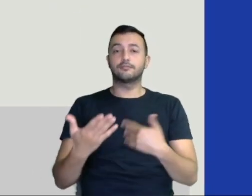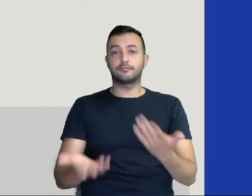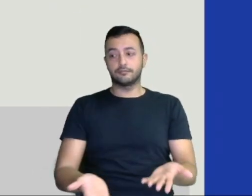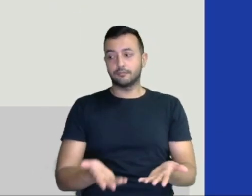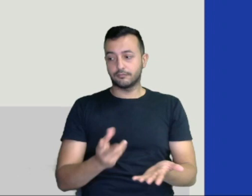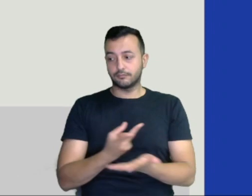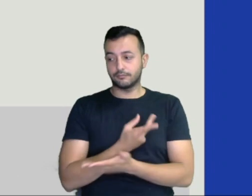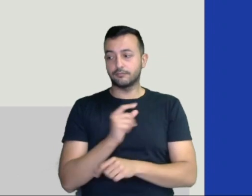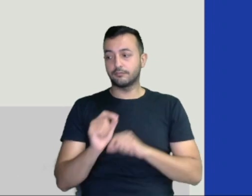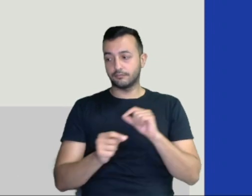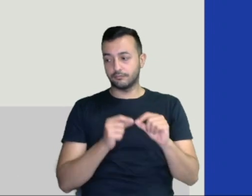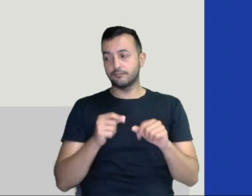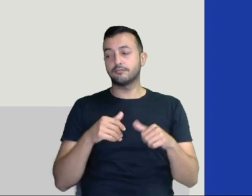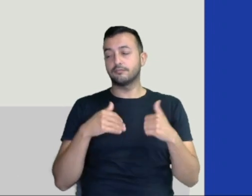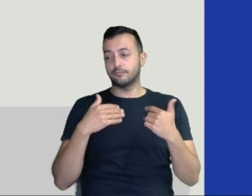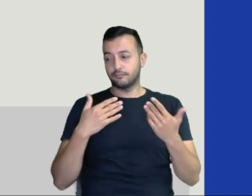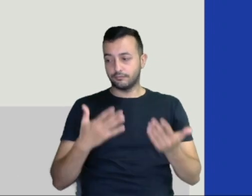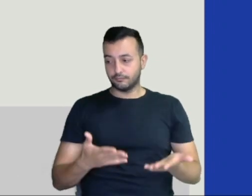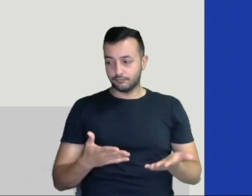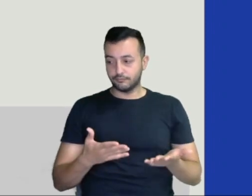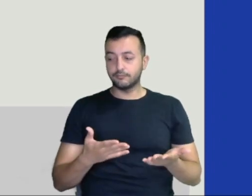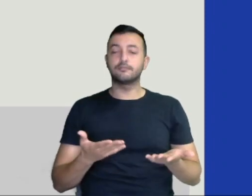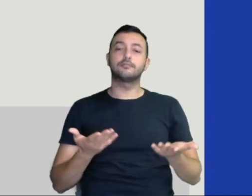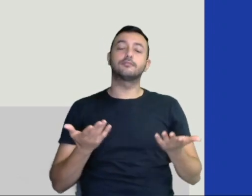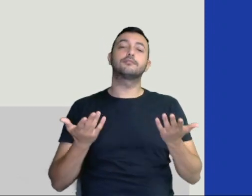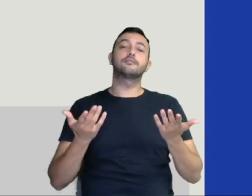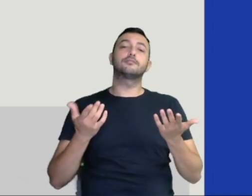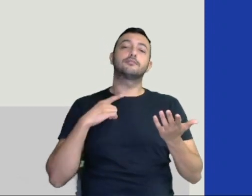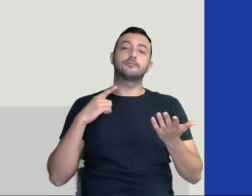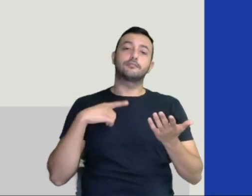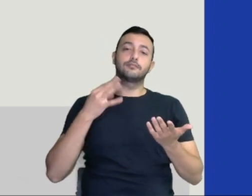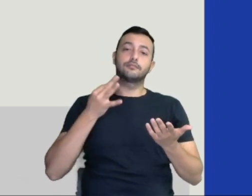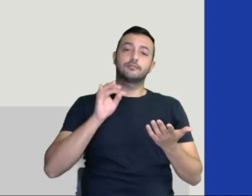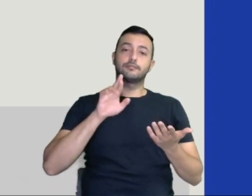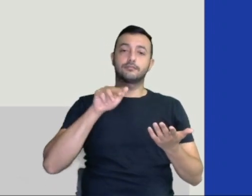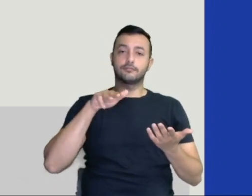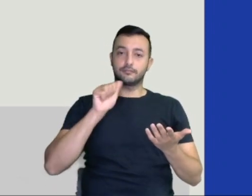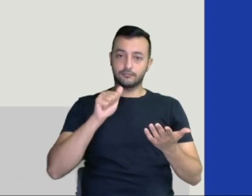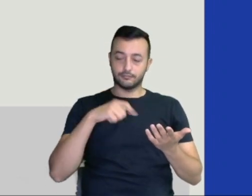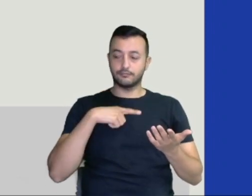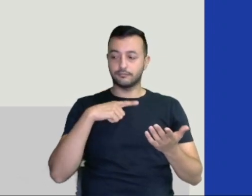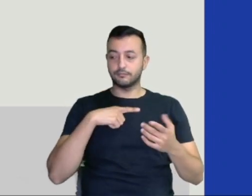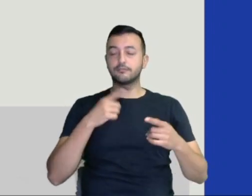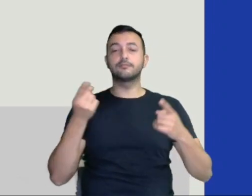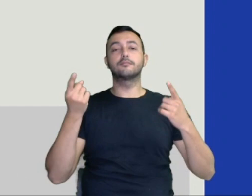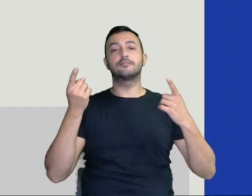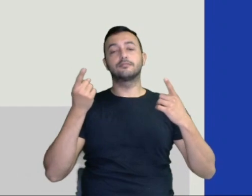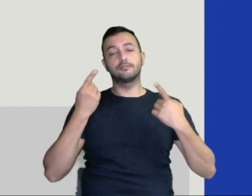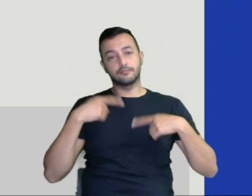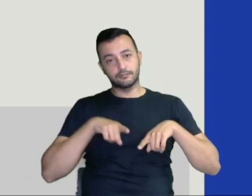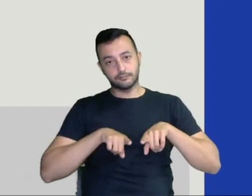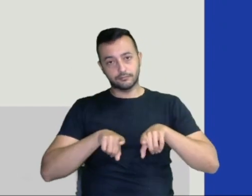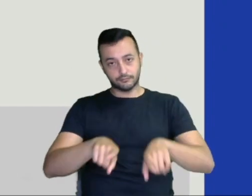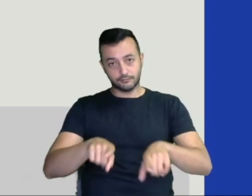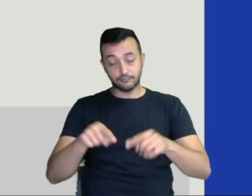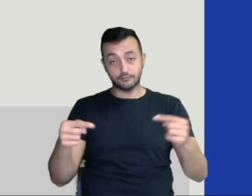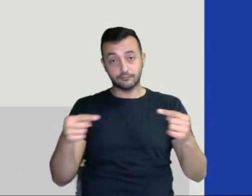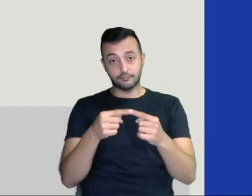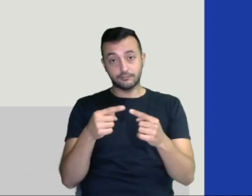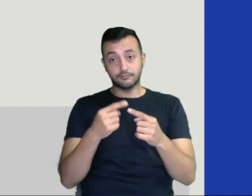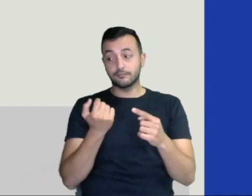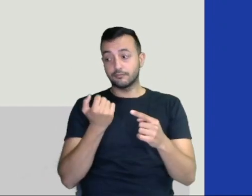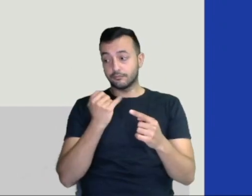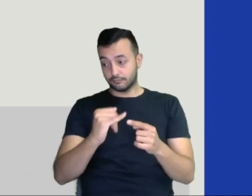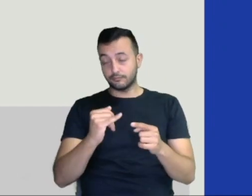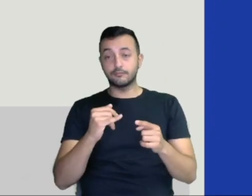qual situação? Então, o teorema de Tales estabelece relação entre segmentos determinados quando um